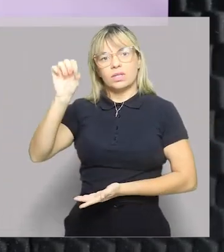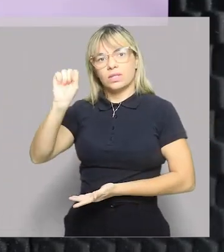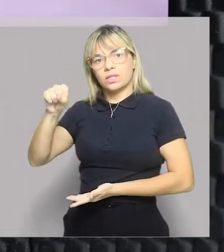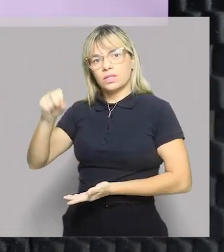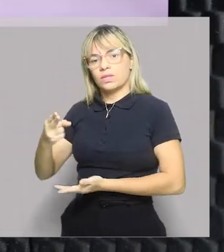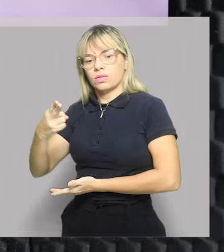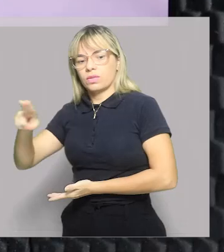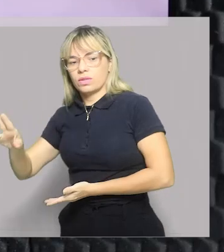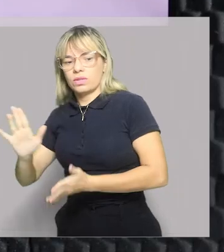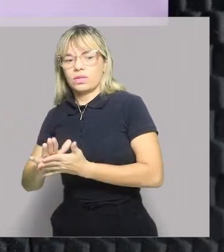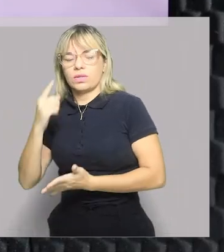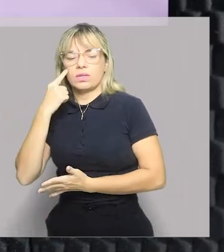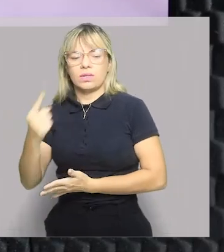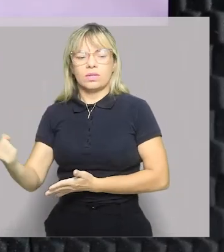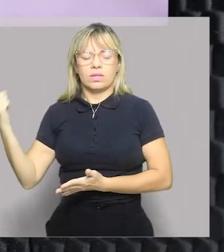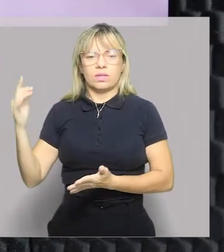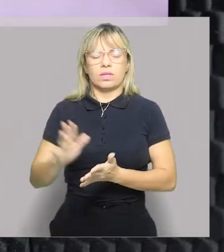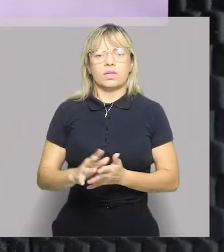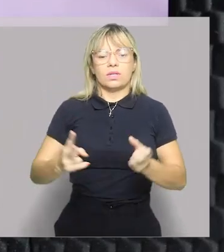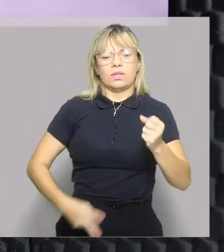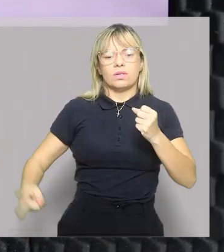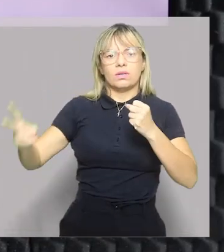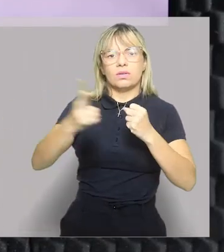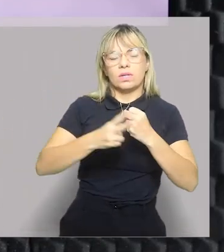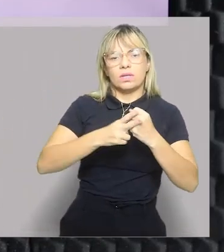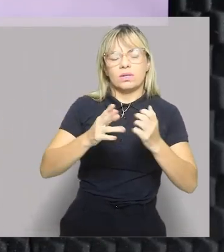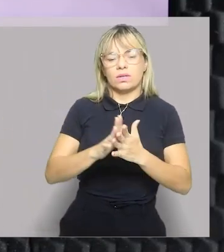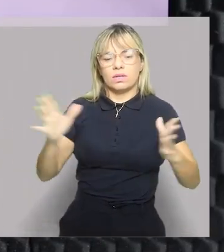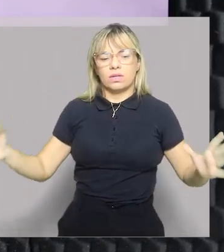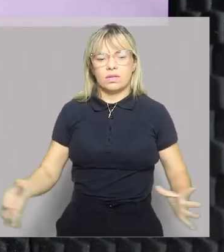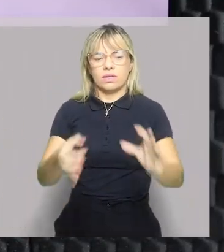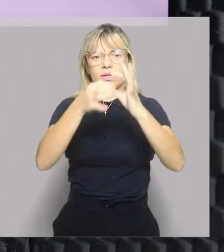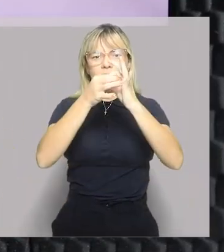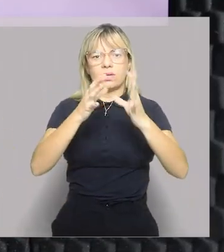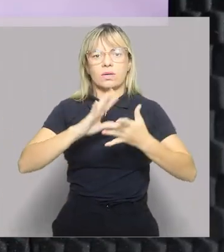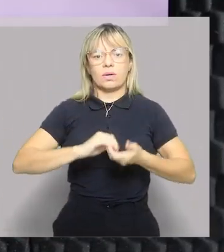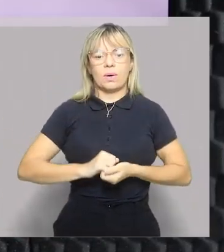diante de um verbo de ligação, tá?